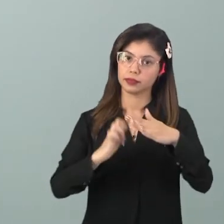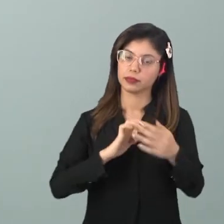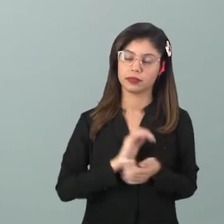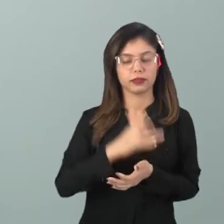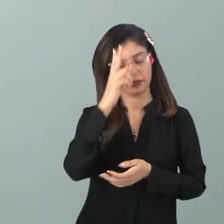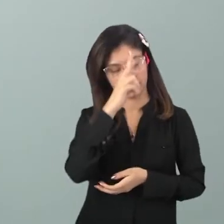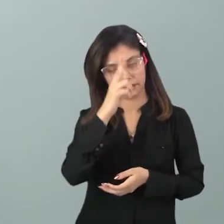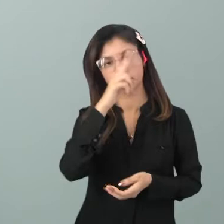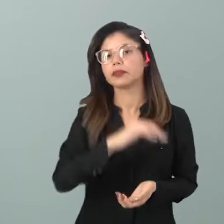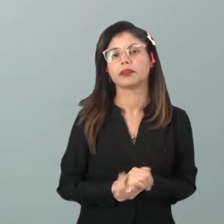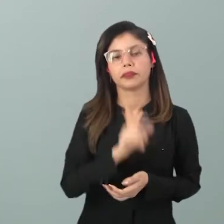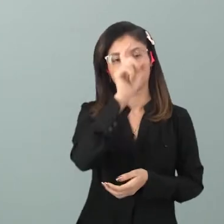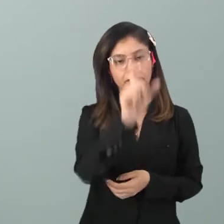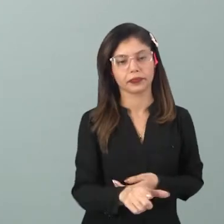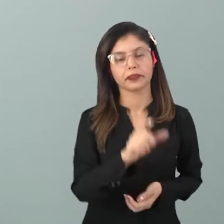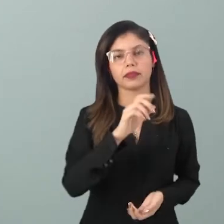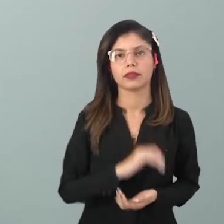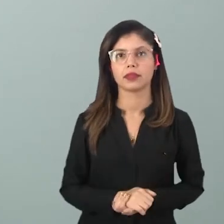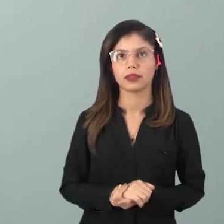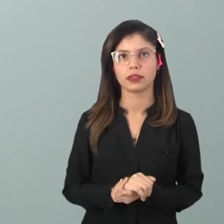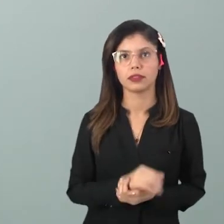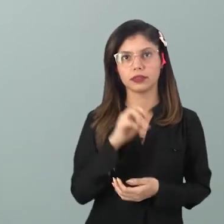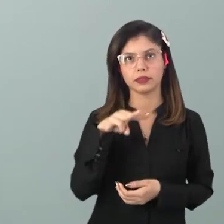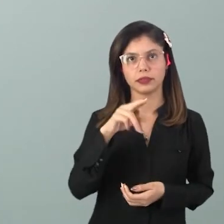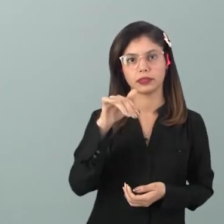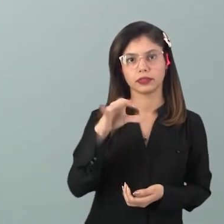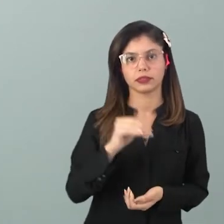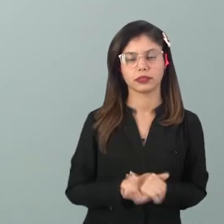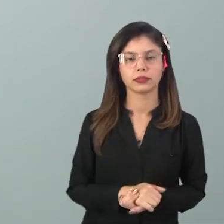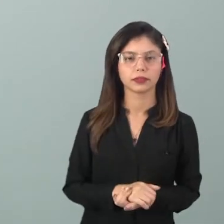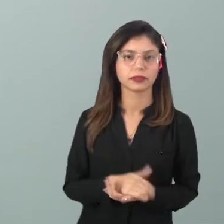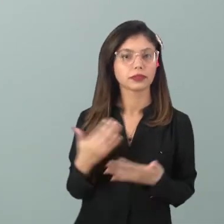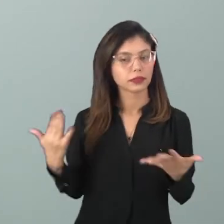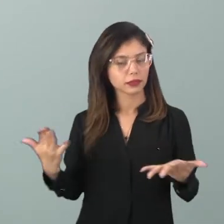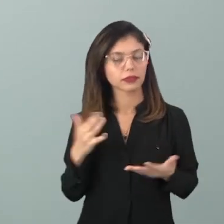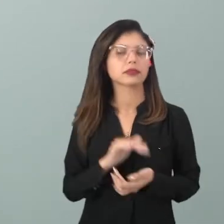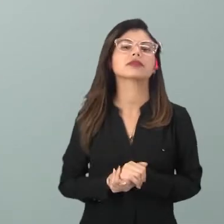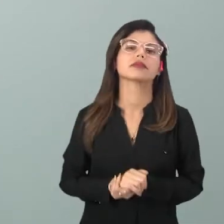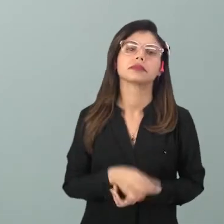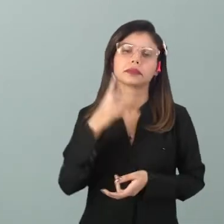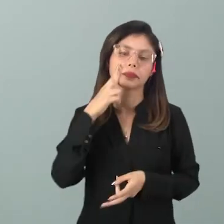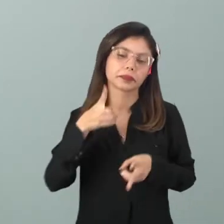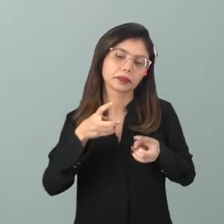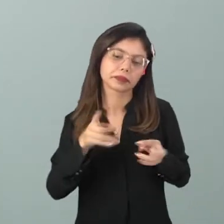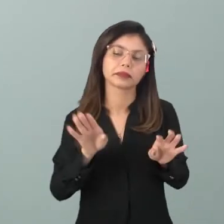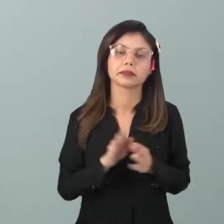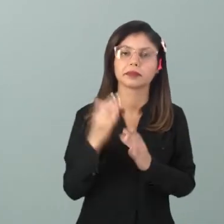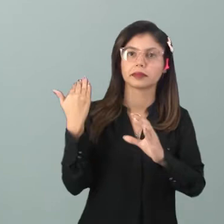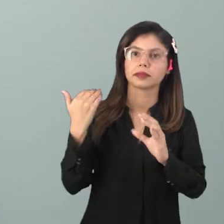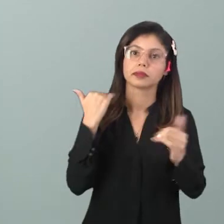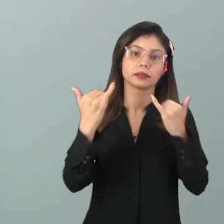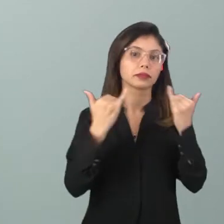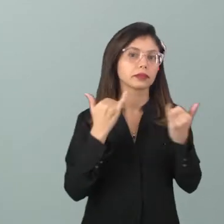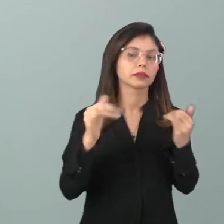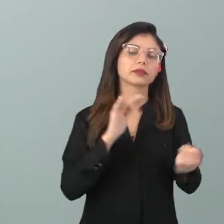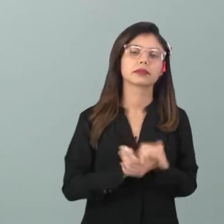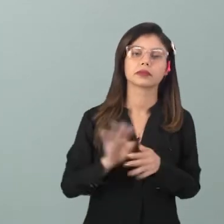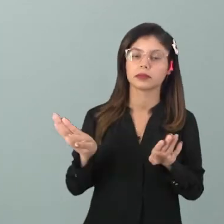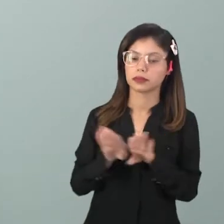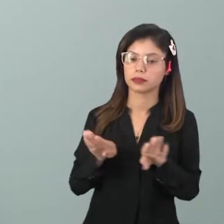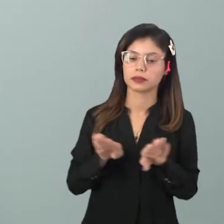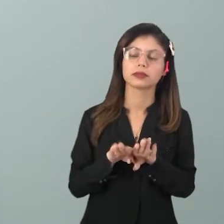faz lembrar do personagem do Ziraldo, menino maluquinho. Então você observa que nesse anúncio publicitário da